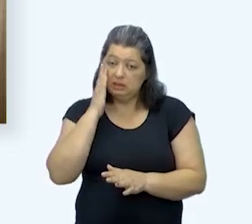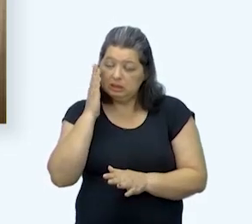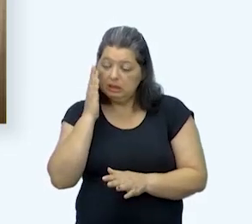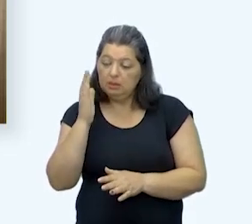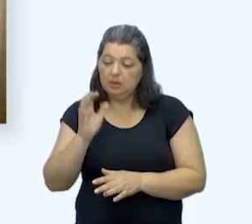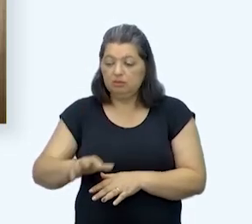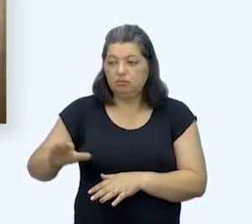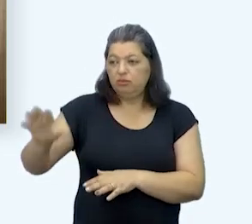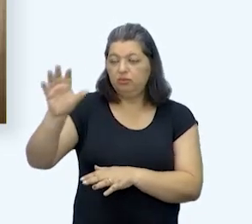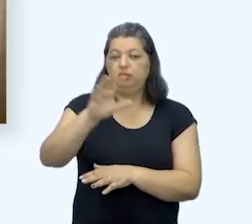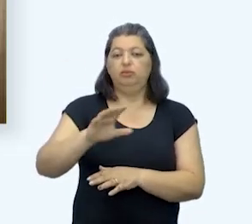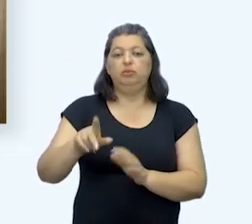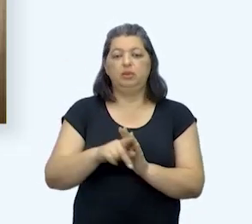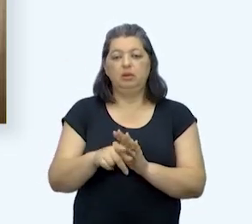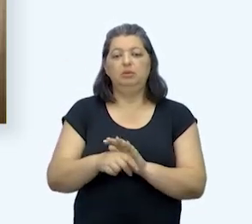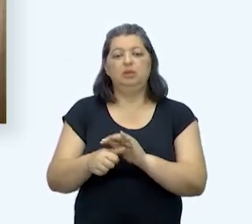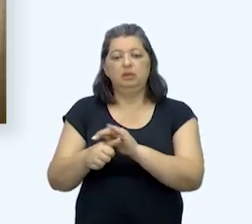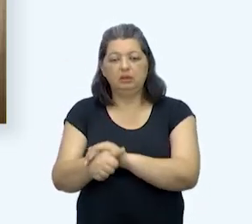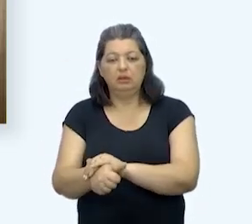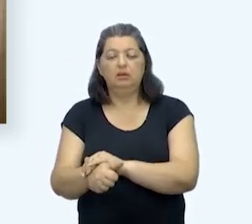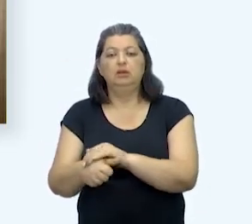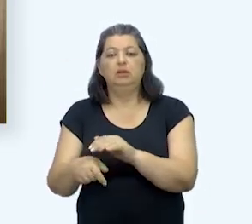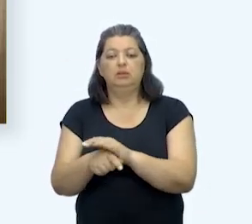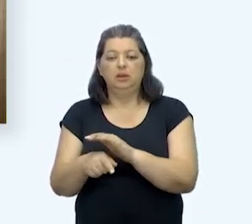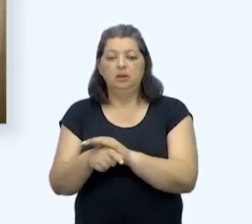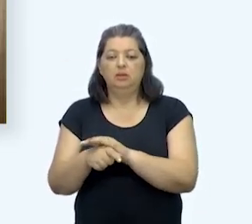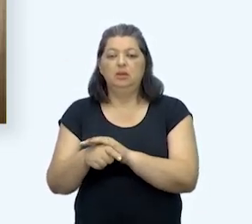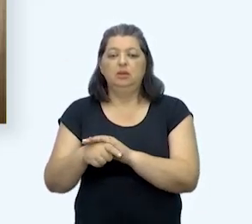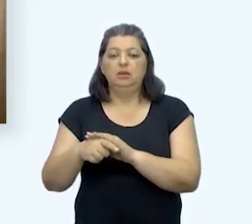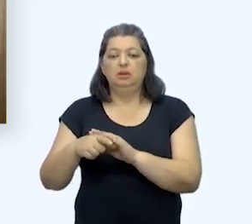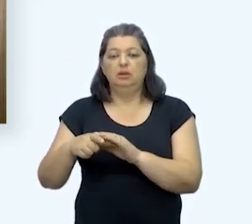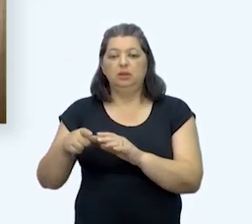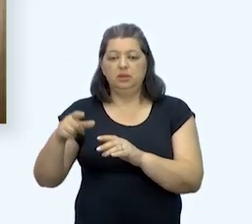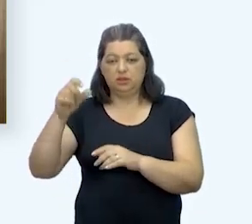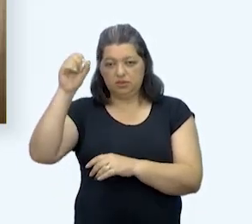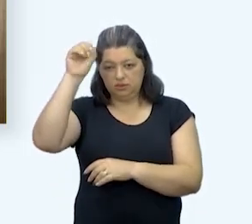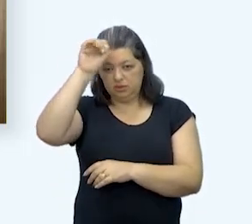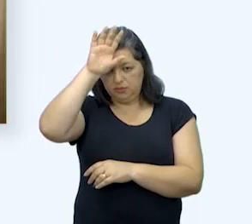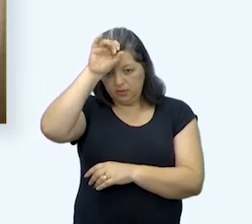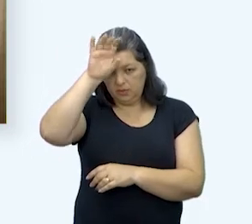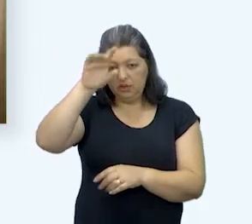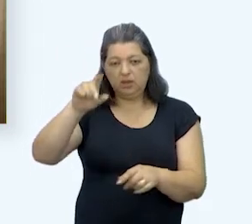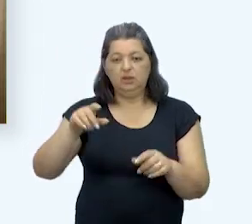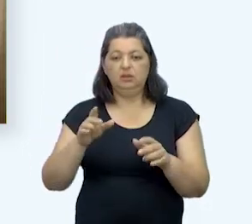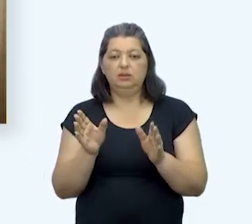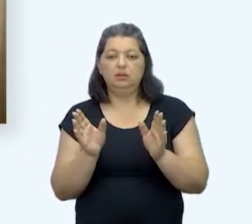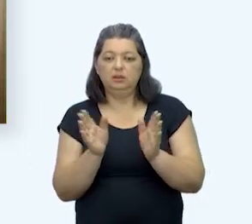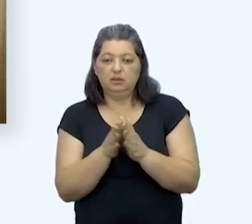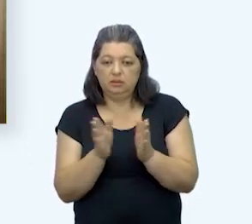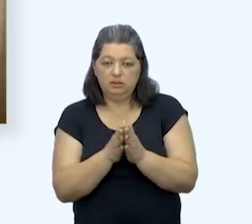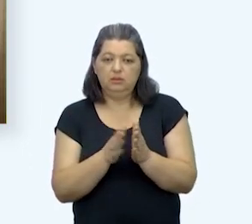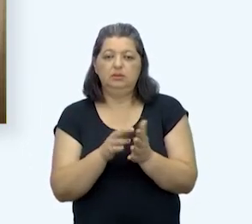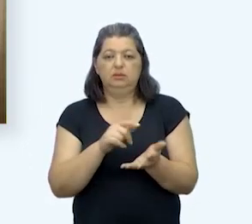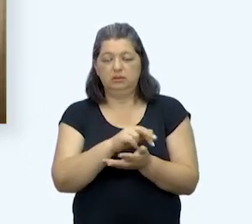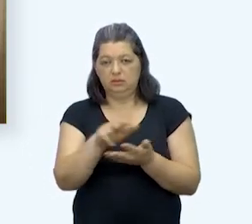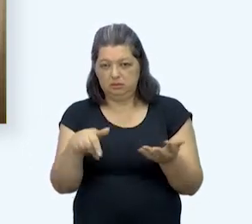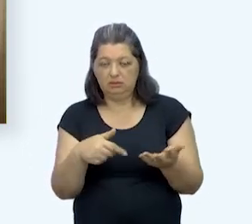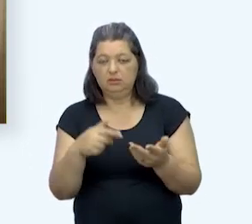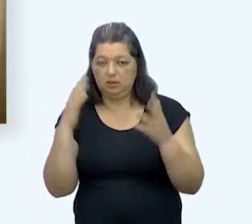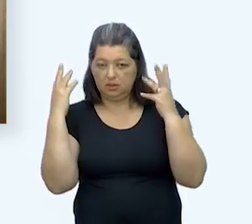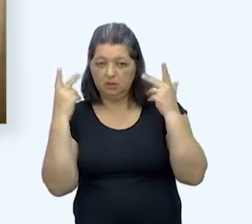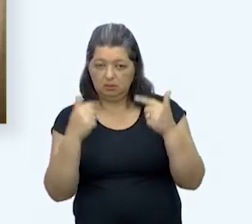comum achar tartarugas, leões marinhos e focas mortos por asfixia ou com lesões internas provocadas pela ingestão de